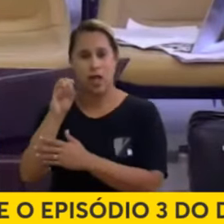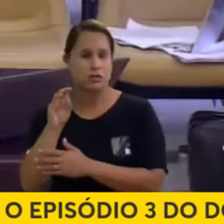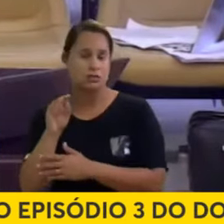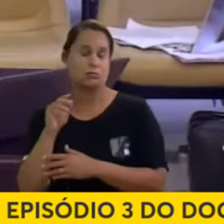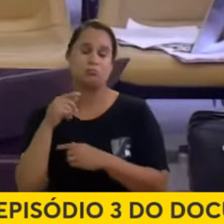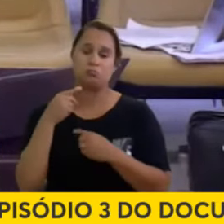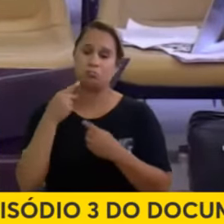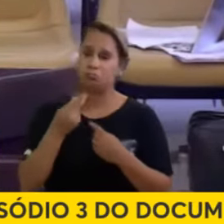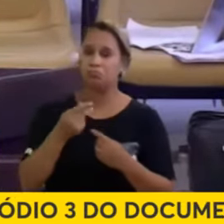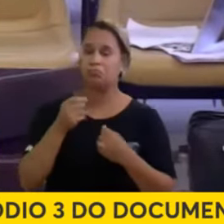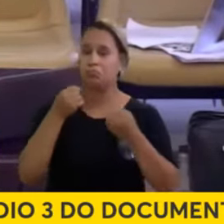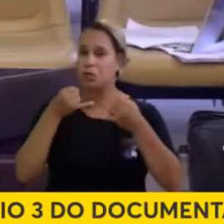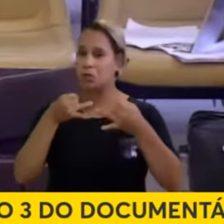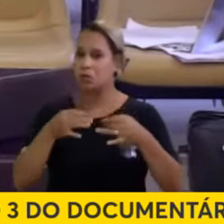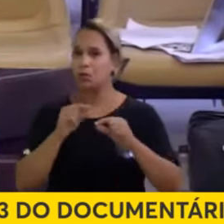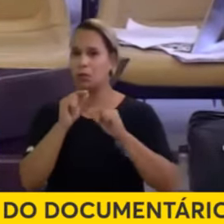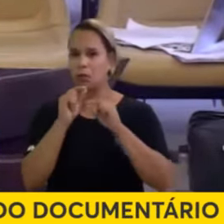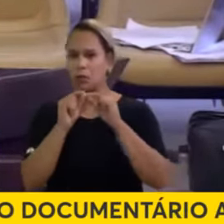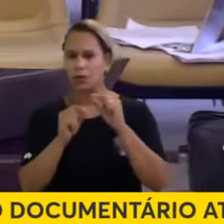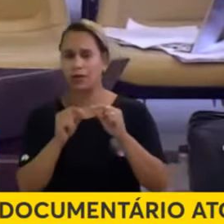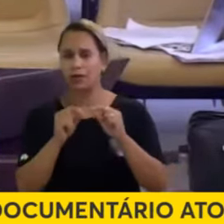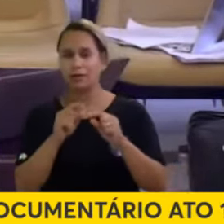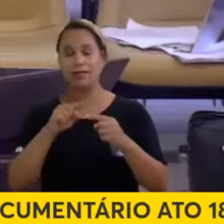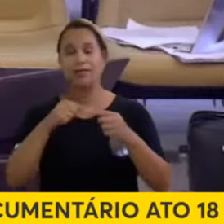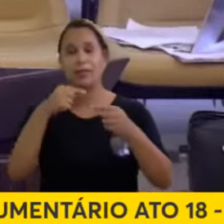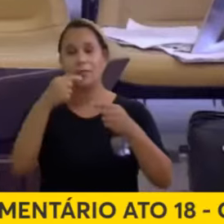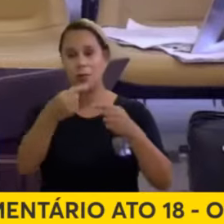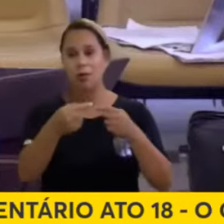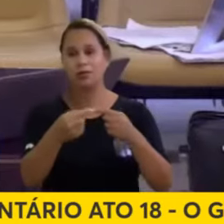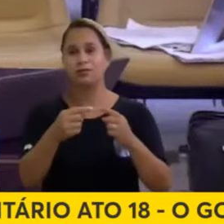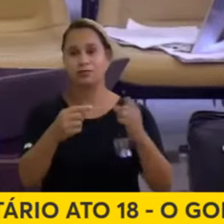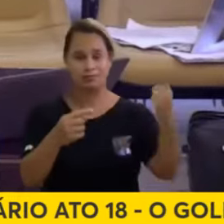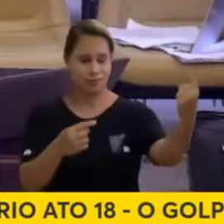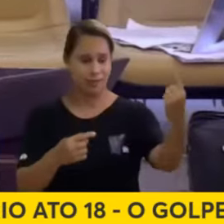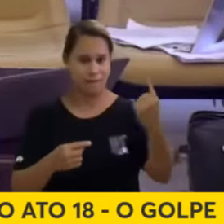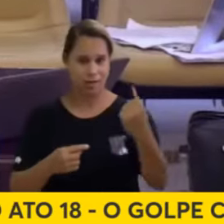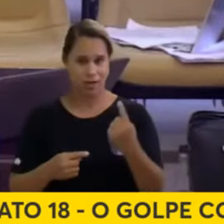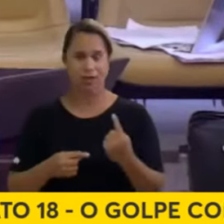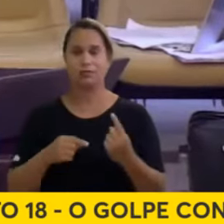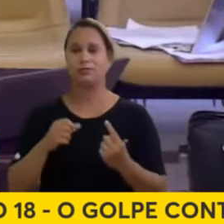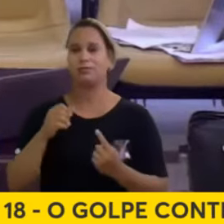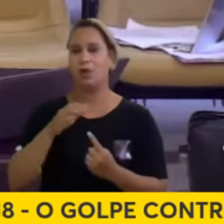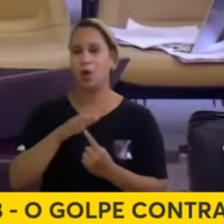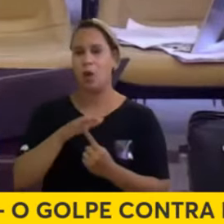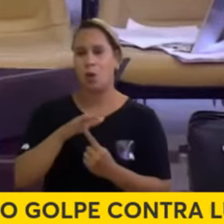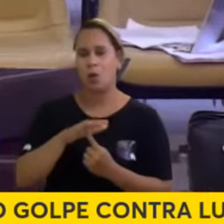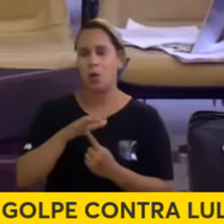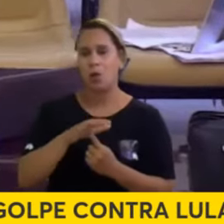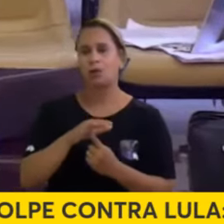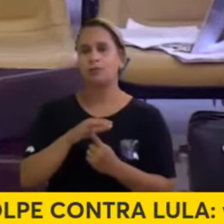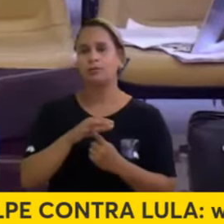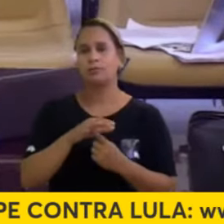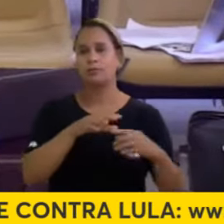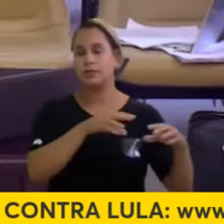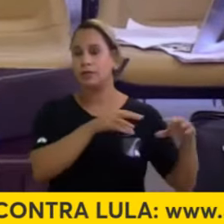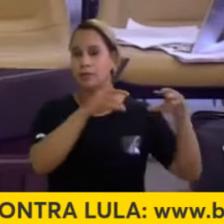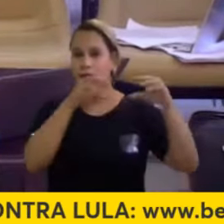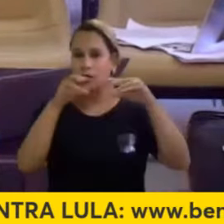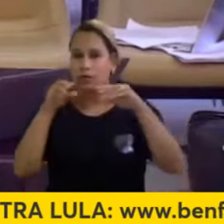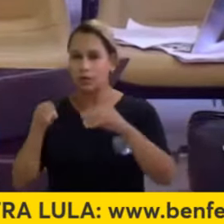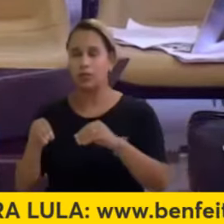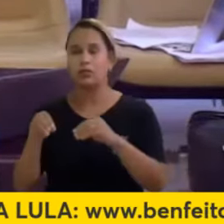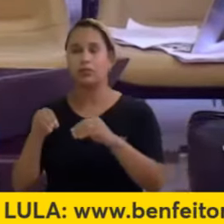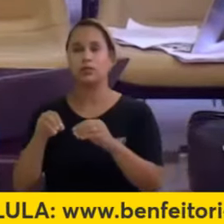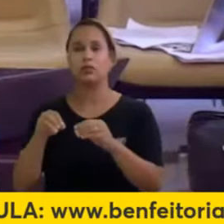iniciais depois ele ele vem pro Paraná com o indeferimento da transferência de domicílio aliás de início a